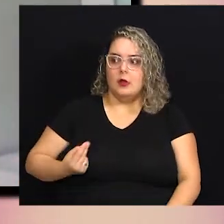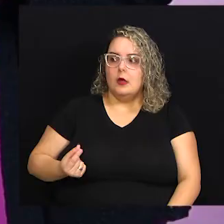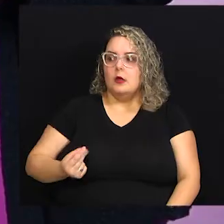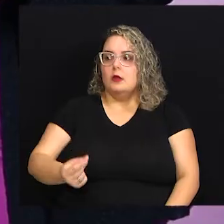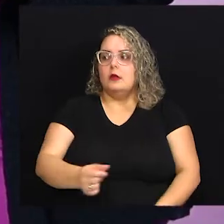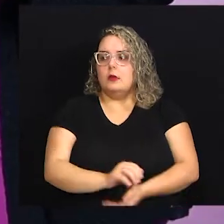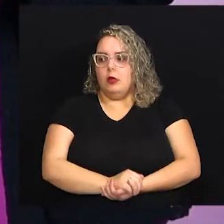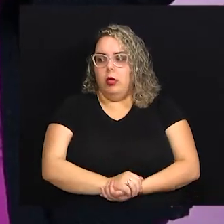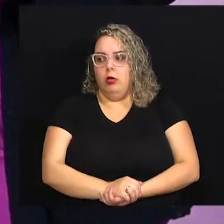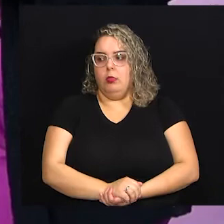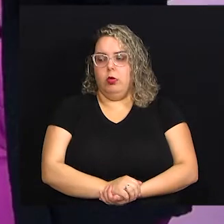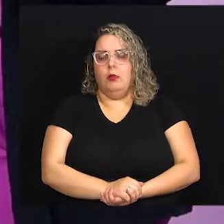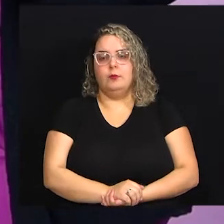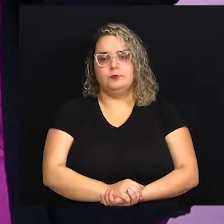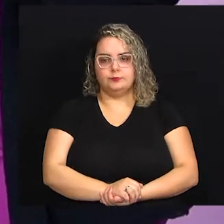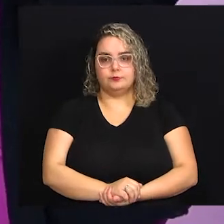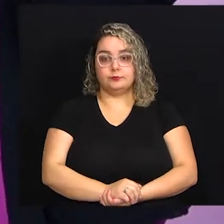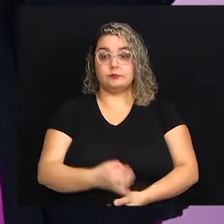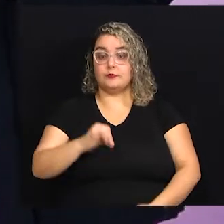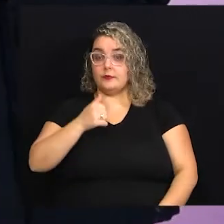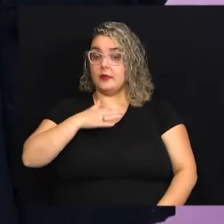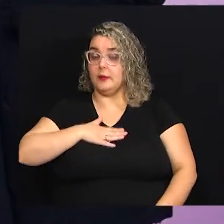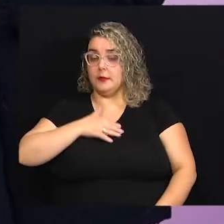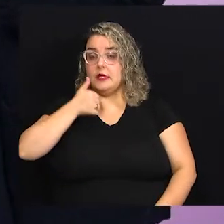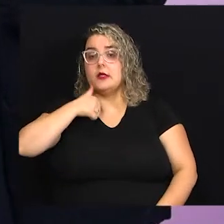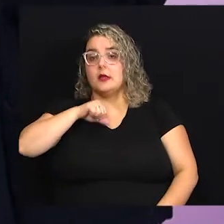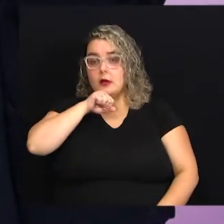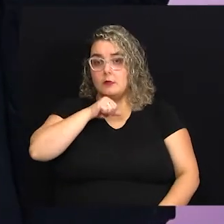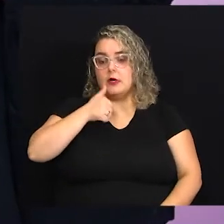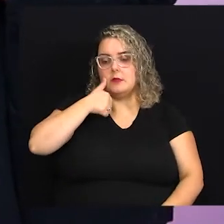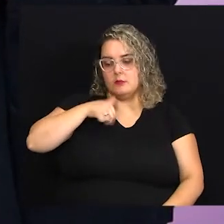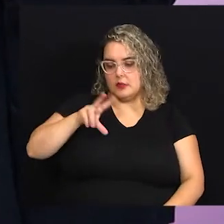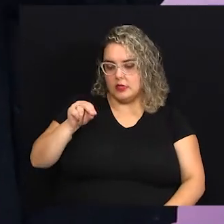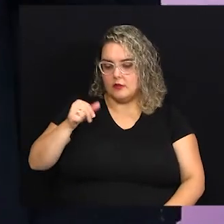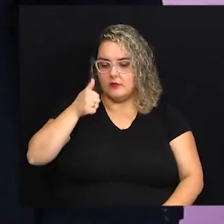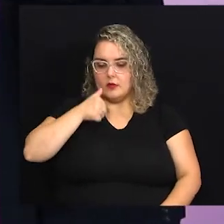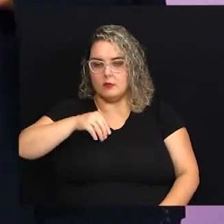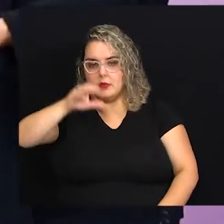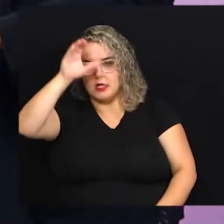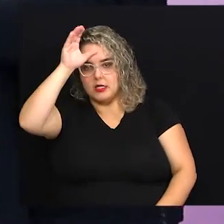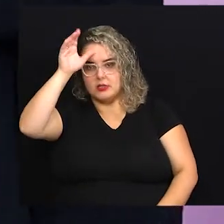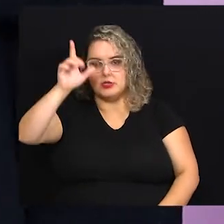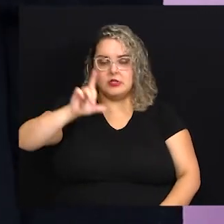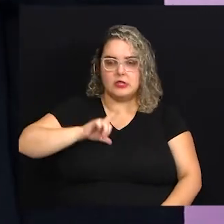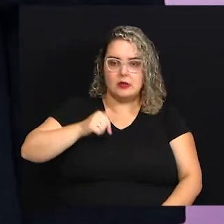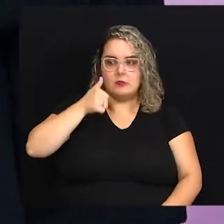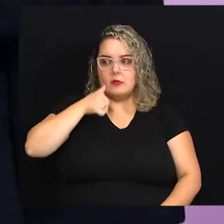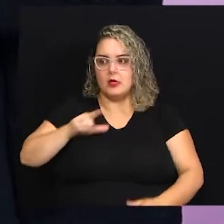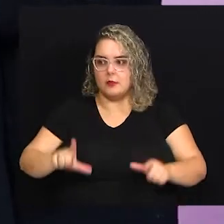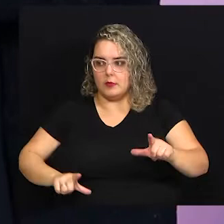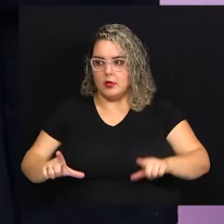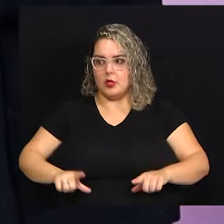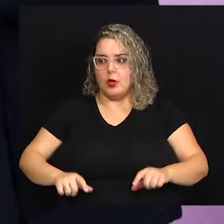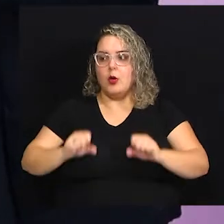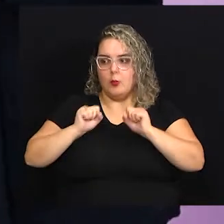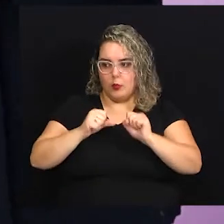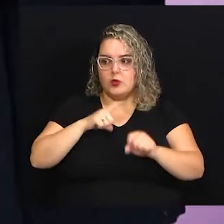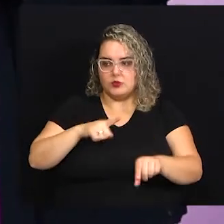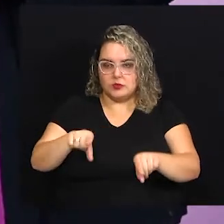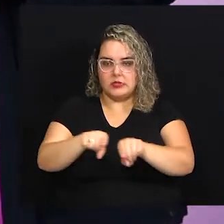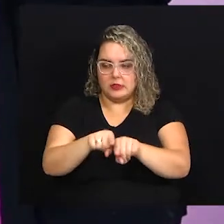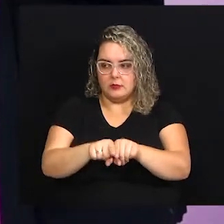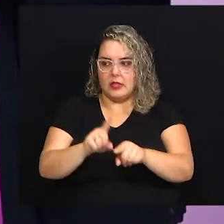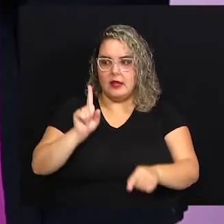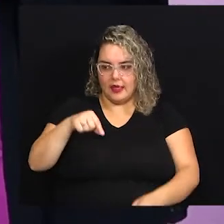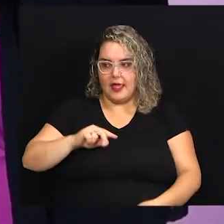vida. E se a minha mãe teve, minha avó, minha tia tem, minha prima, posso vir